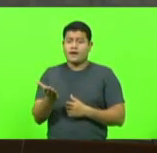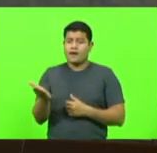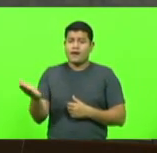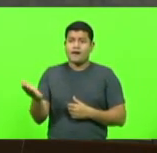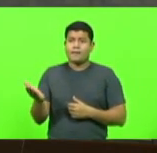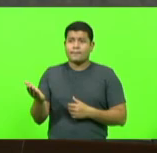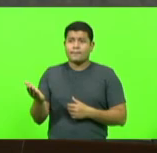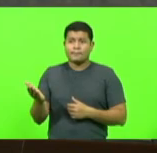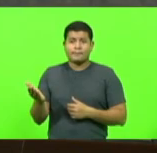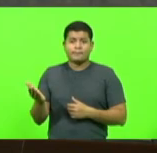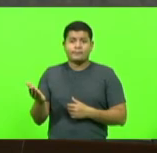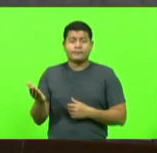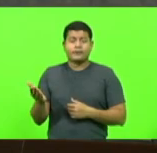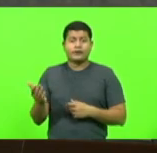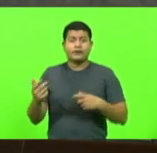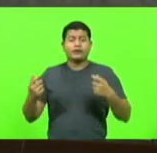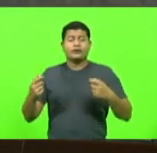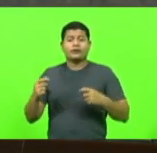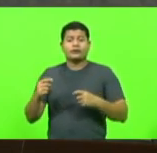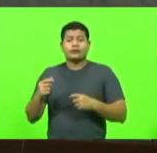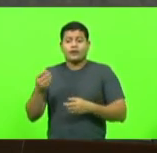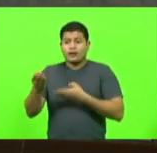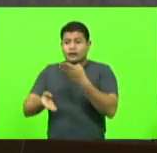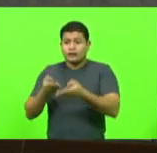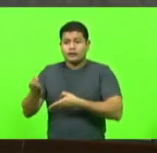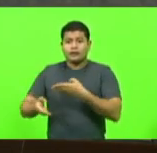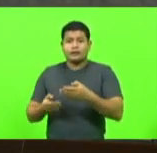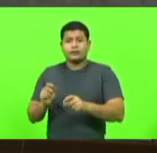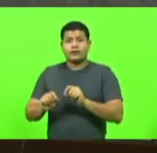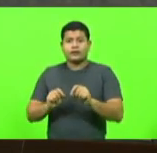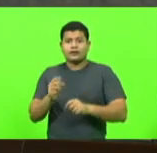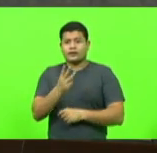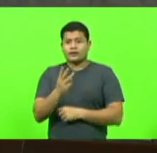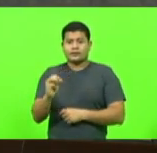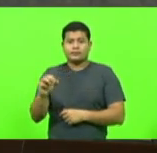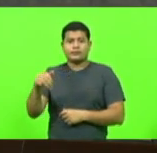fonoaudiólogas, têm que atender 30 minutos cada paciente.